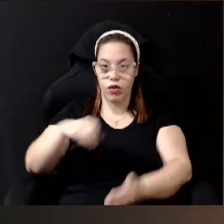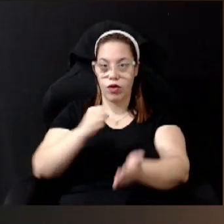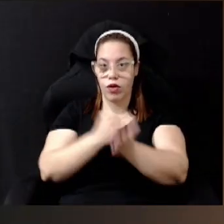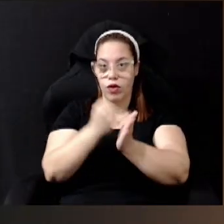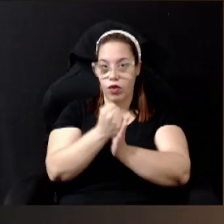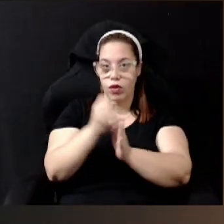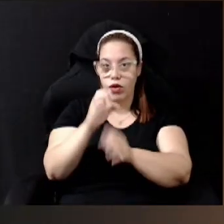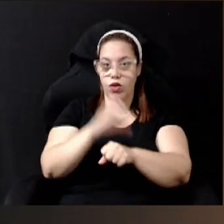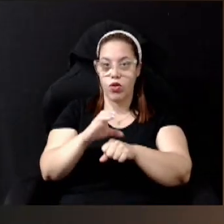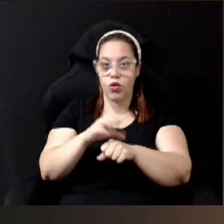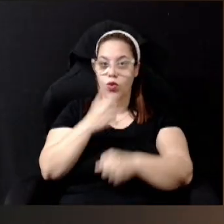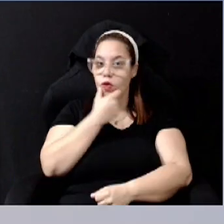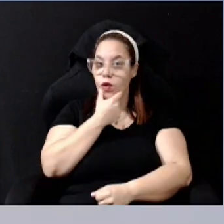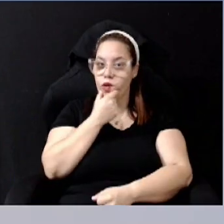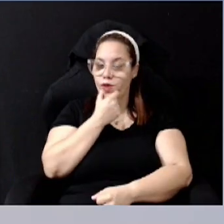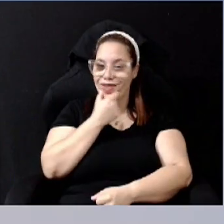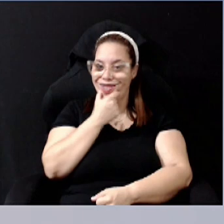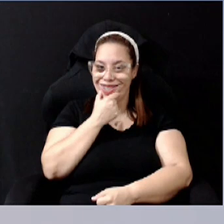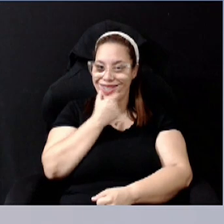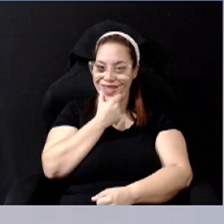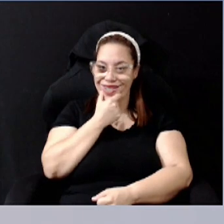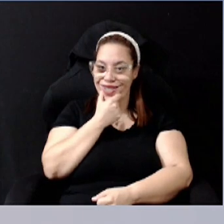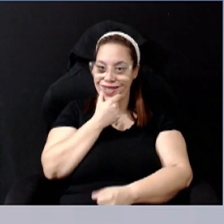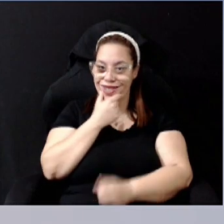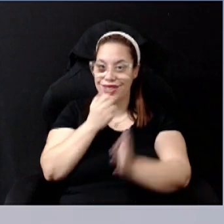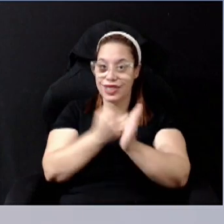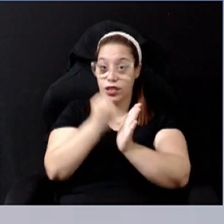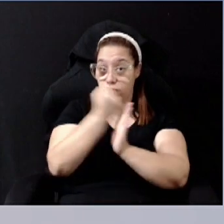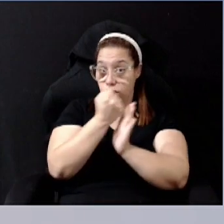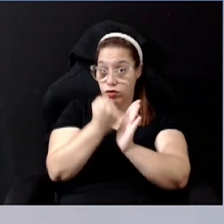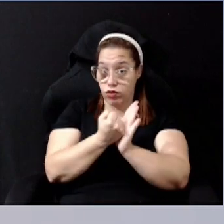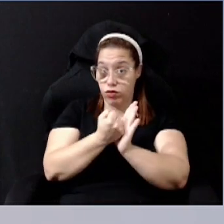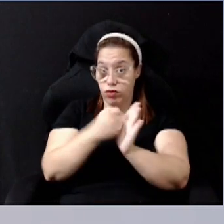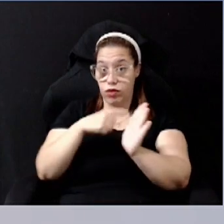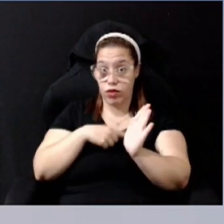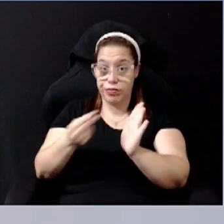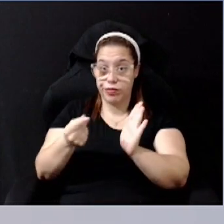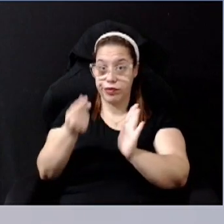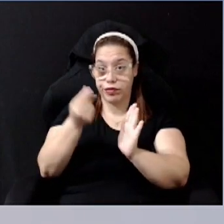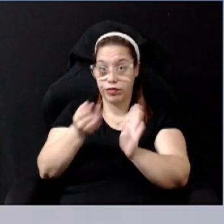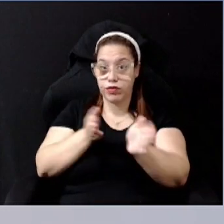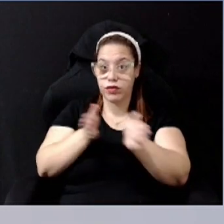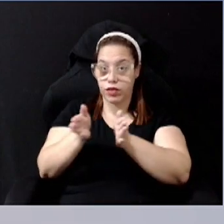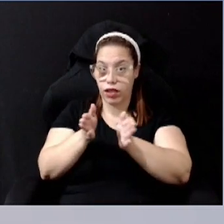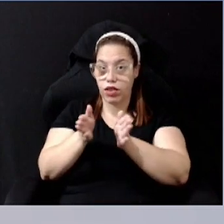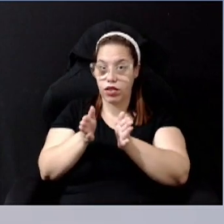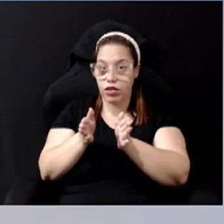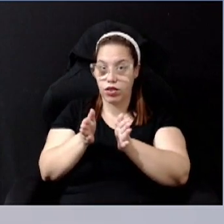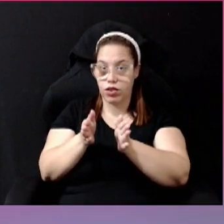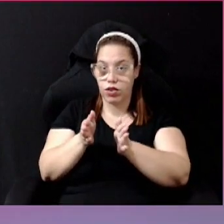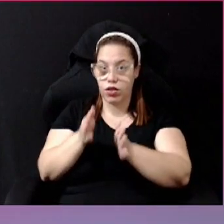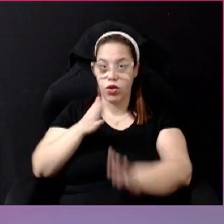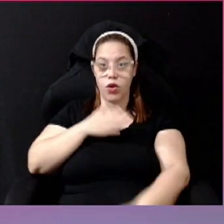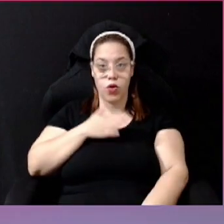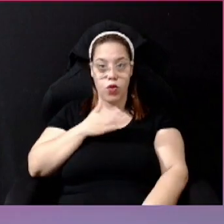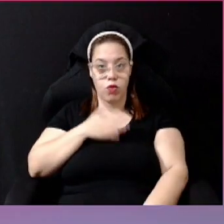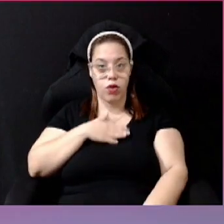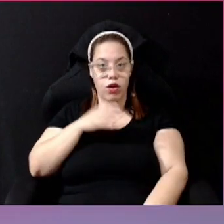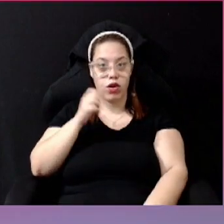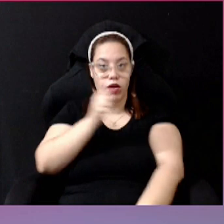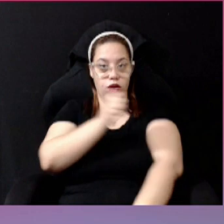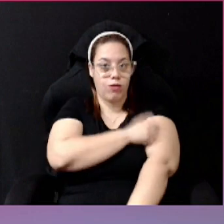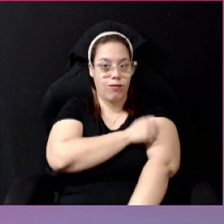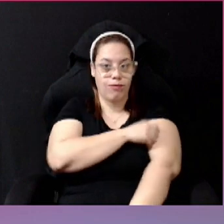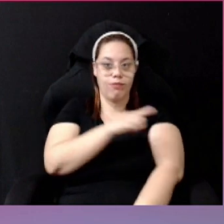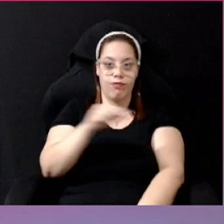inglês. Então o aluno, quando ele faz uma matrícula e a gente tem um valor acessível para que o meu aluno não deixe de fazer por falta